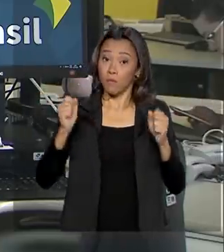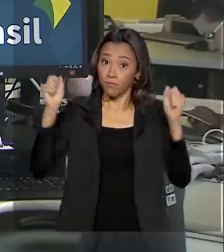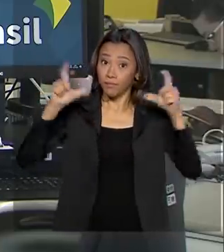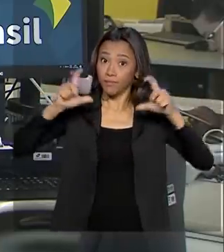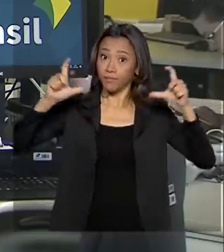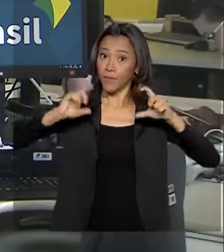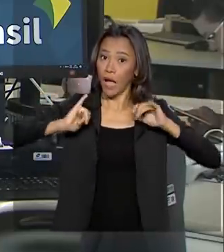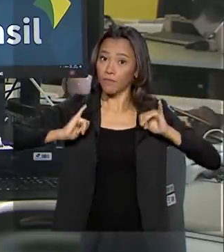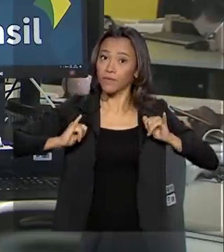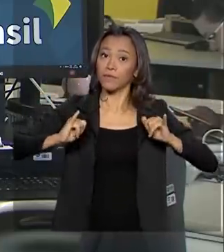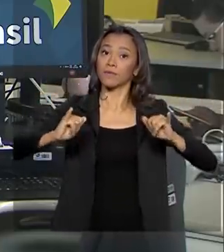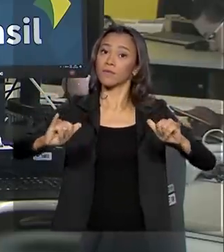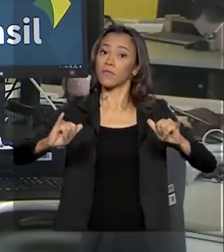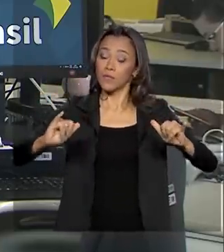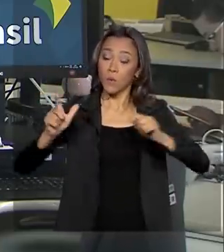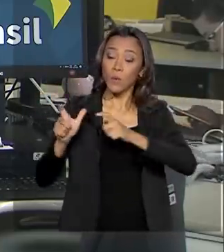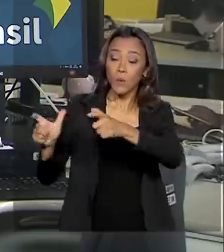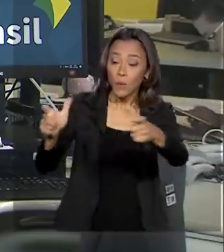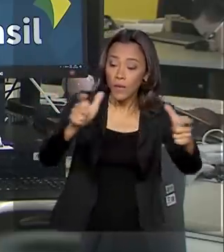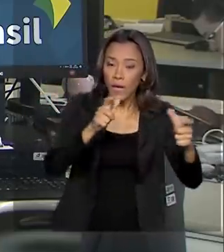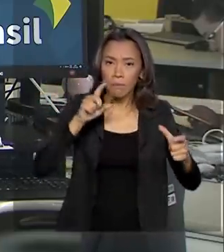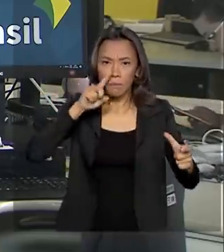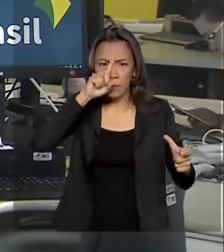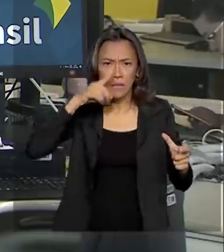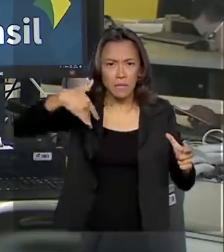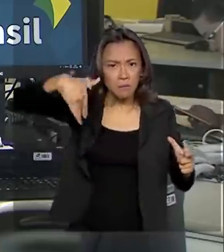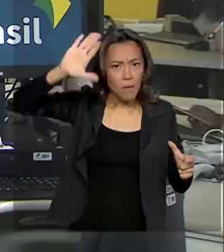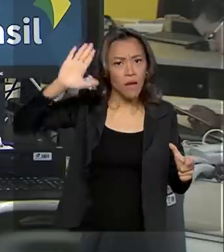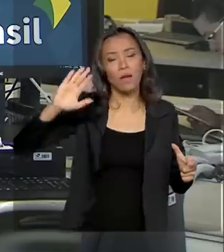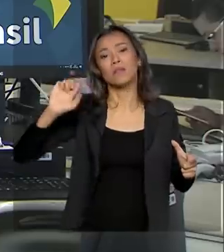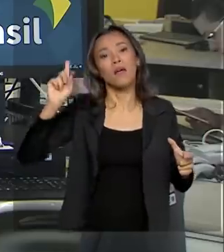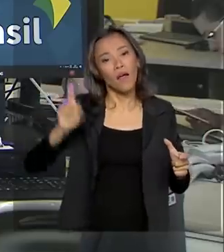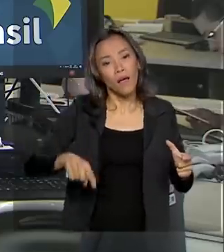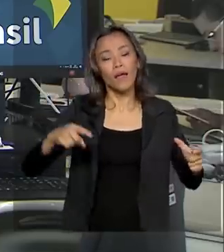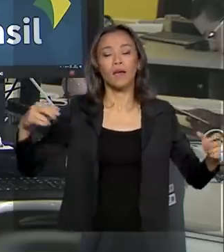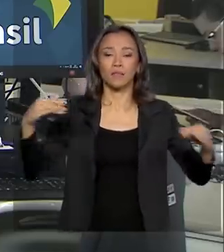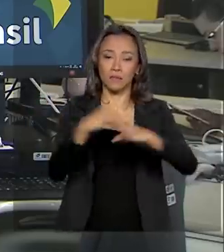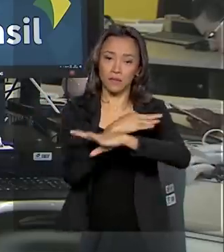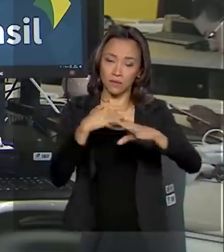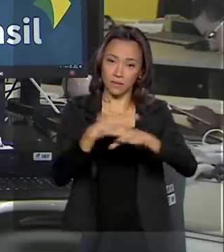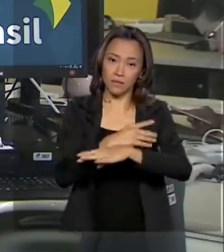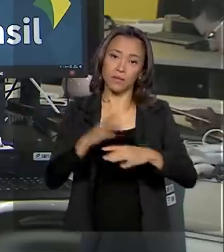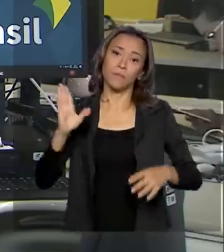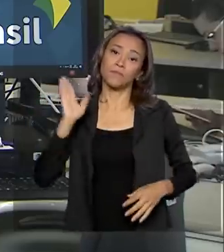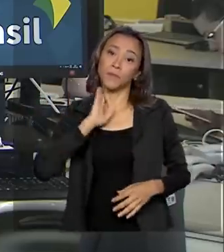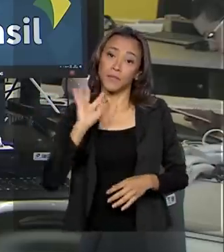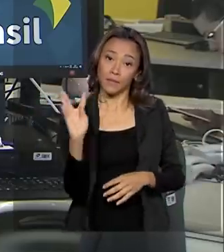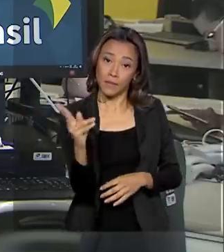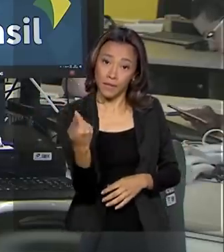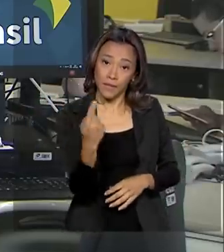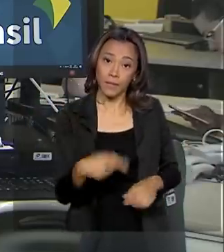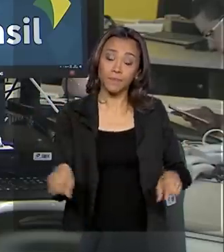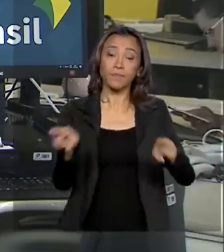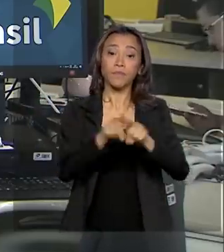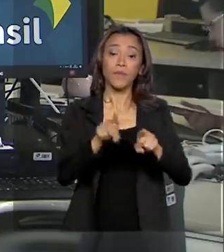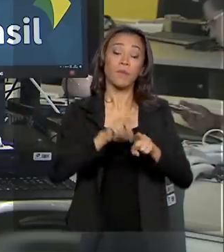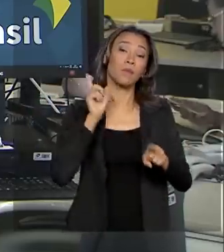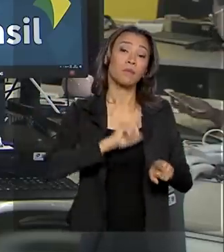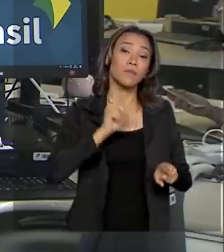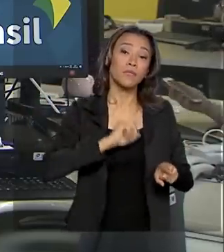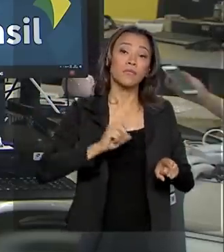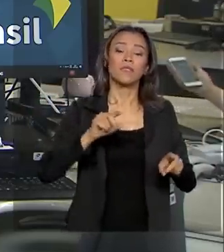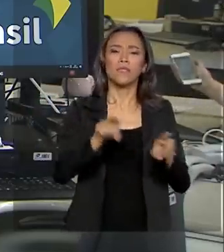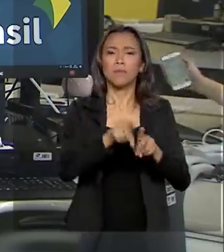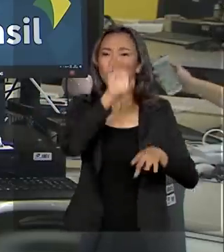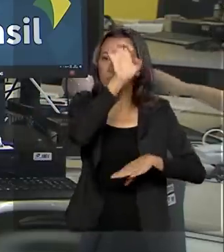áreas com maior probabilidade de desastres são a região metropolitana de belo horizonte a zona da mata mineira e o estado